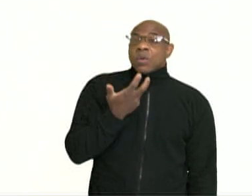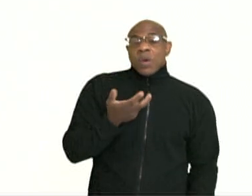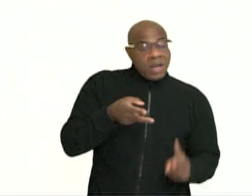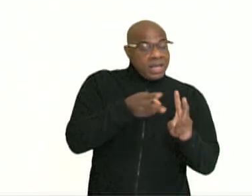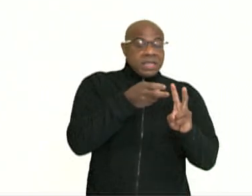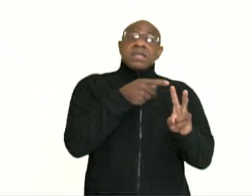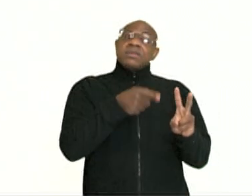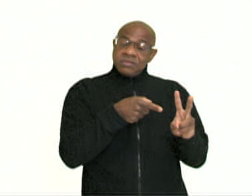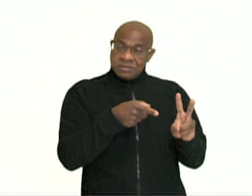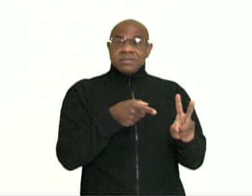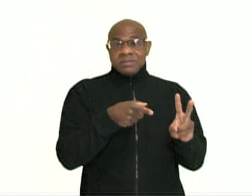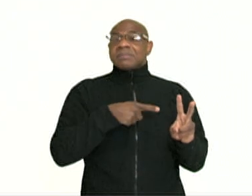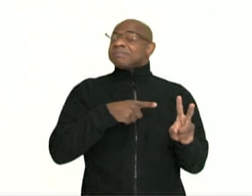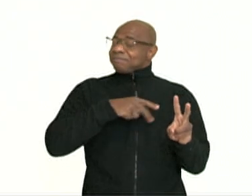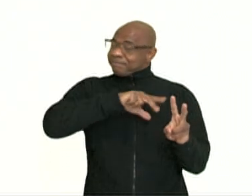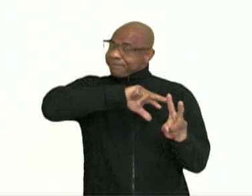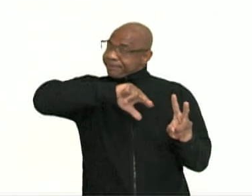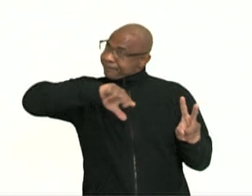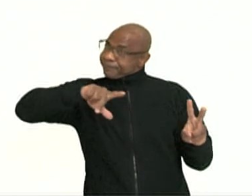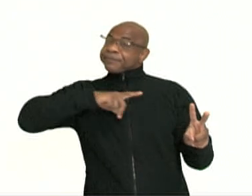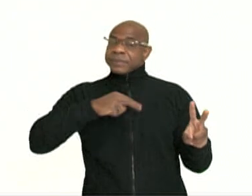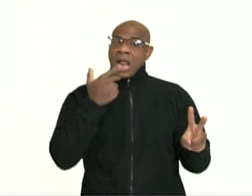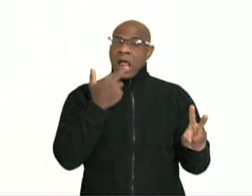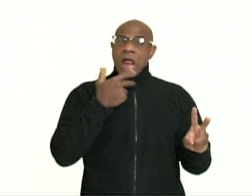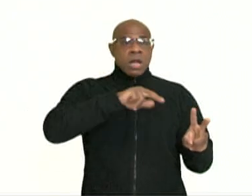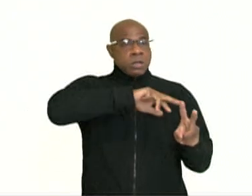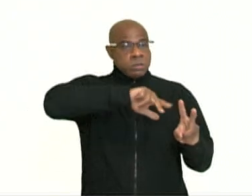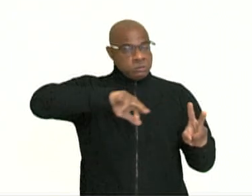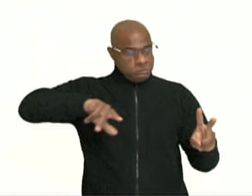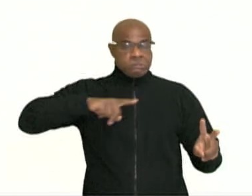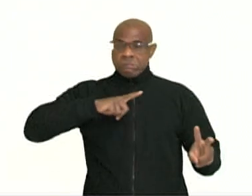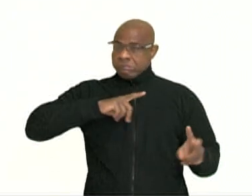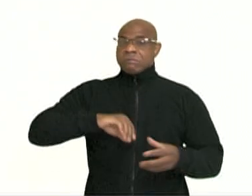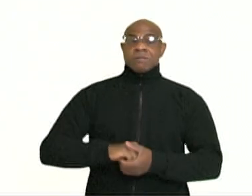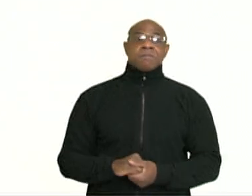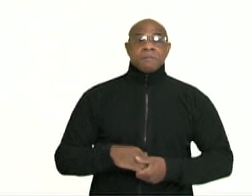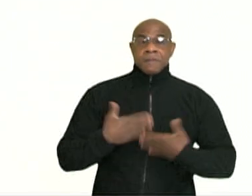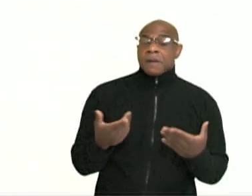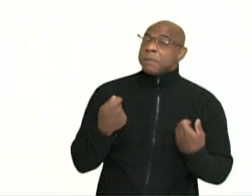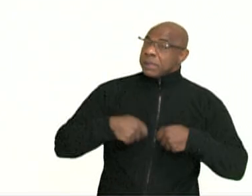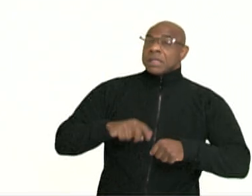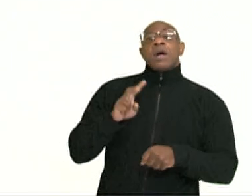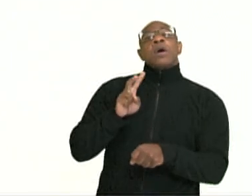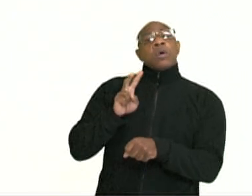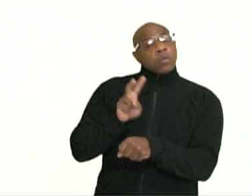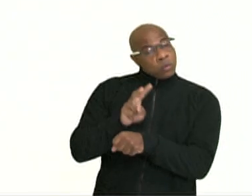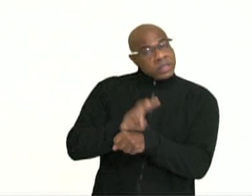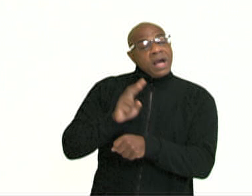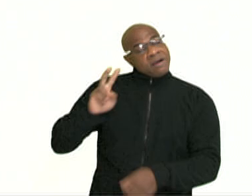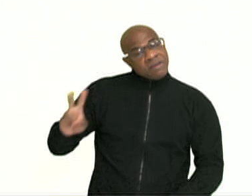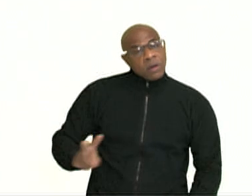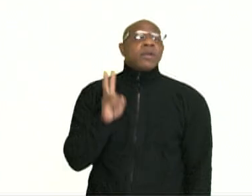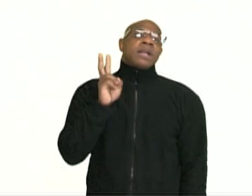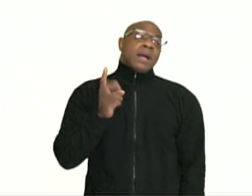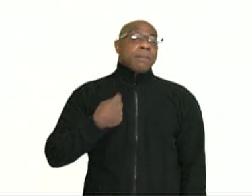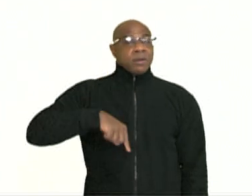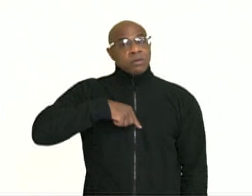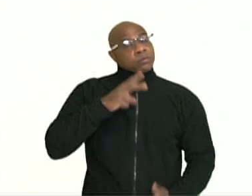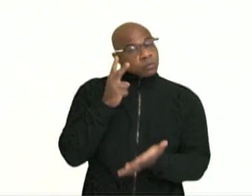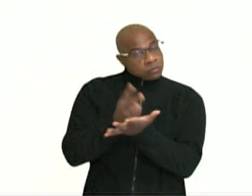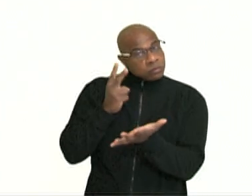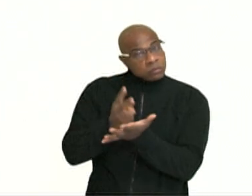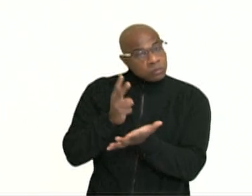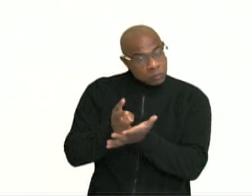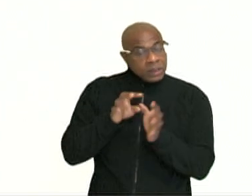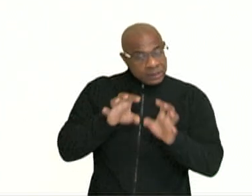por 305 etnias, né, diferentes. Então, a gente tem que cuidar, valorizar, para que a gente continue mantendo,